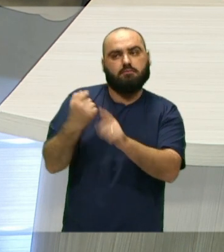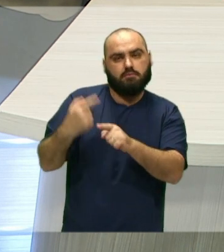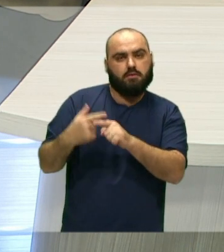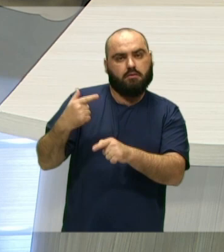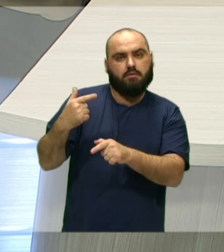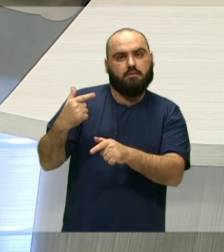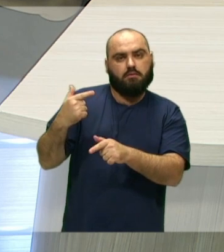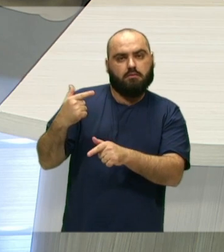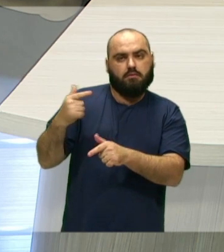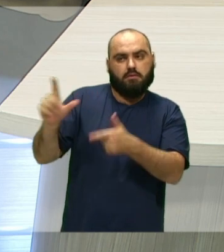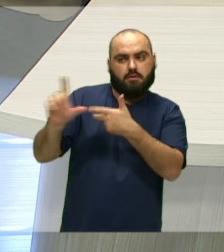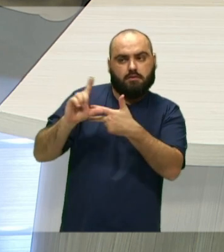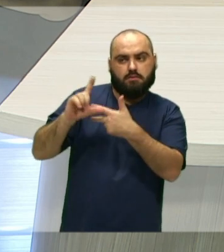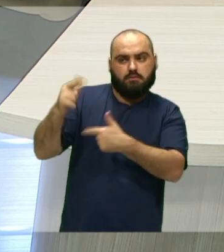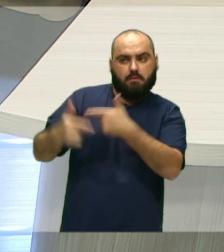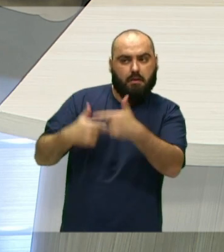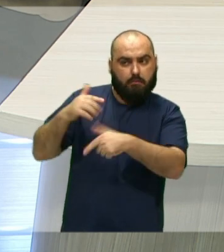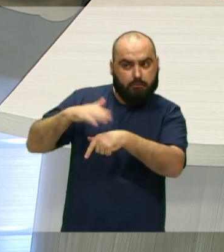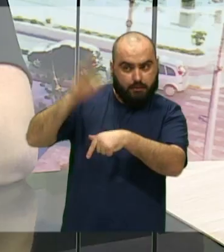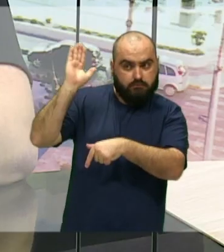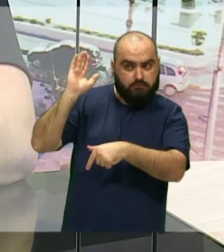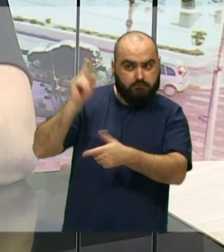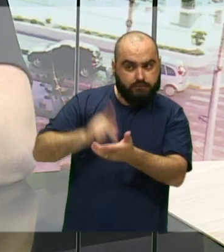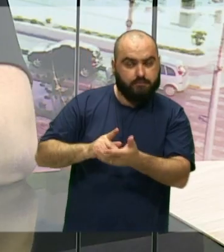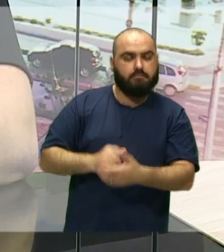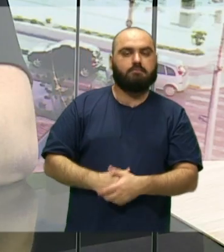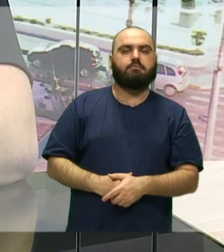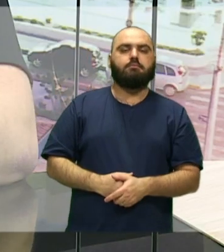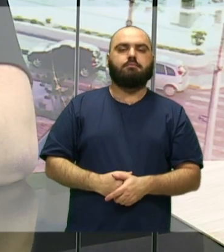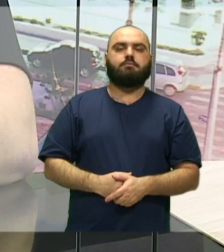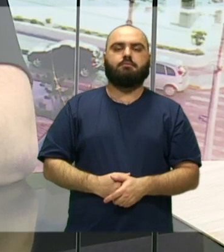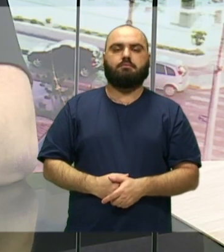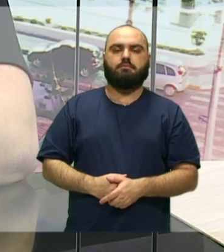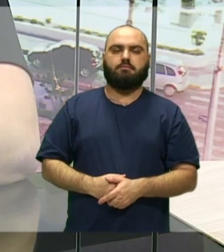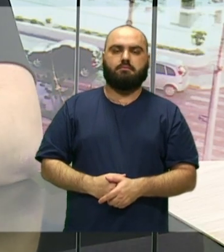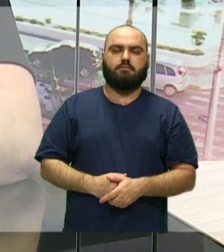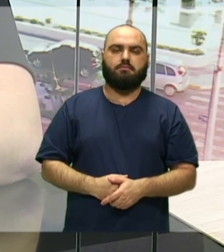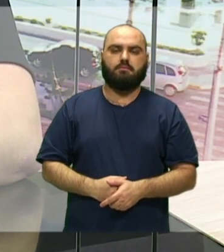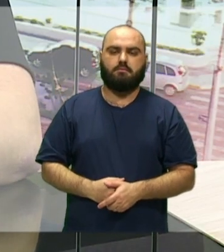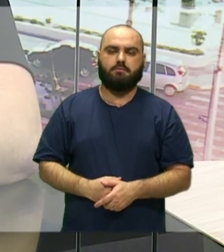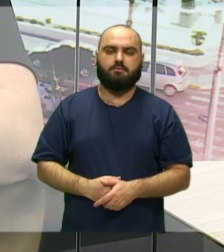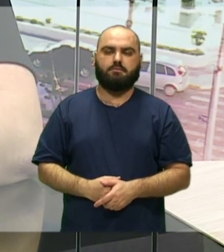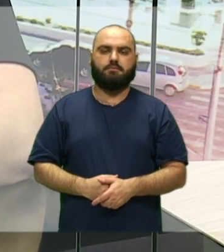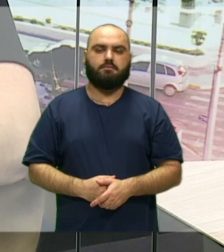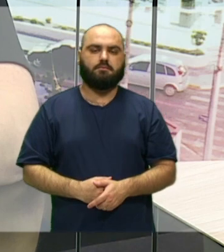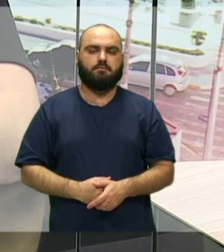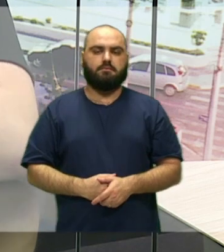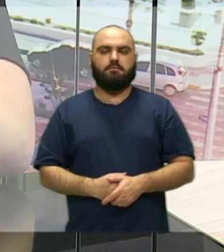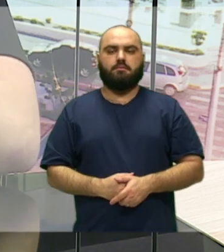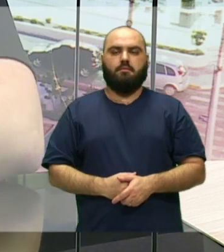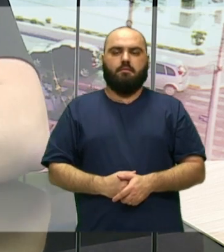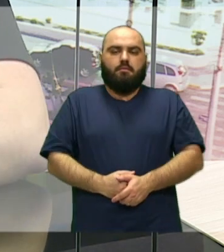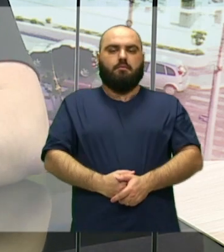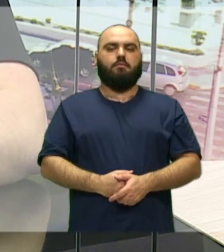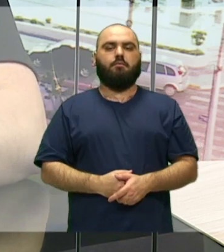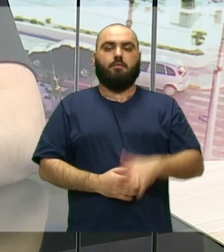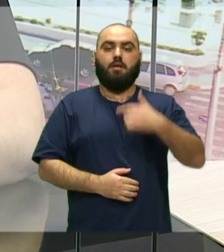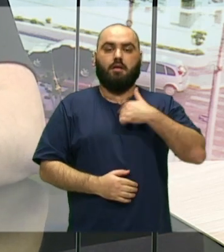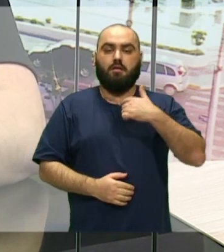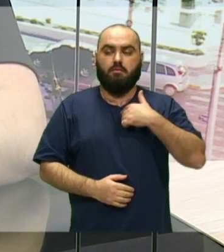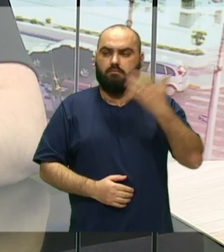legislativo tem que fazer né Eh quando eh quando eu que que fiz a a primeira